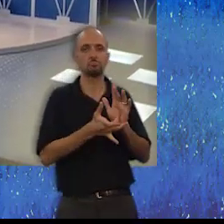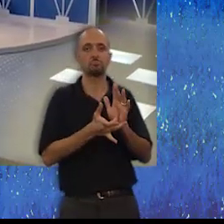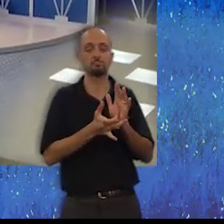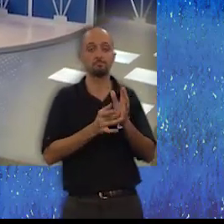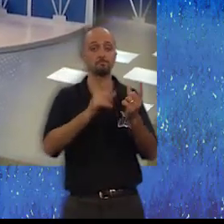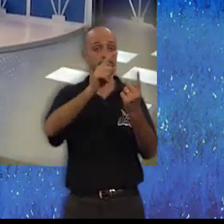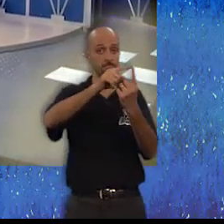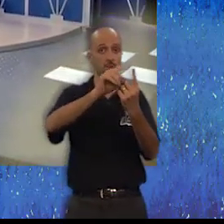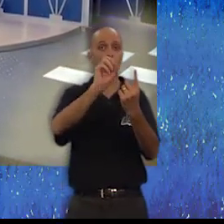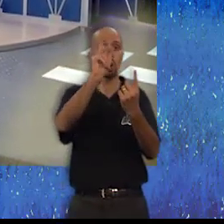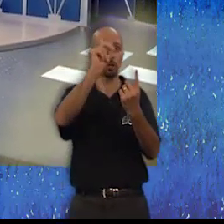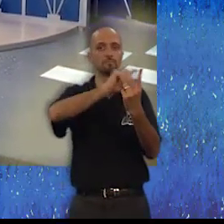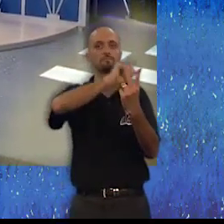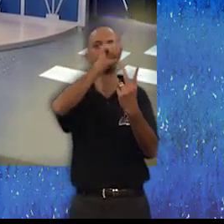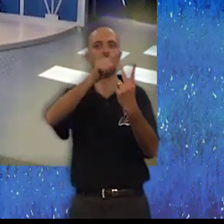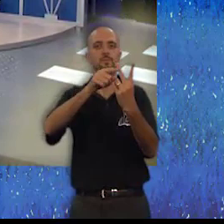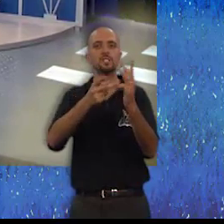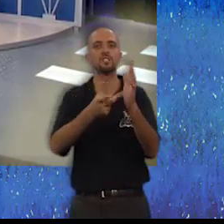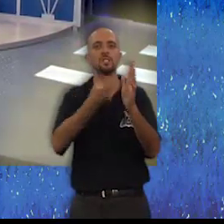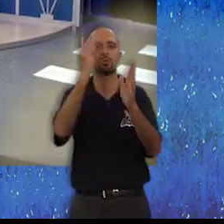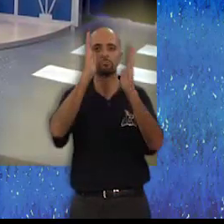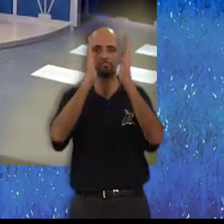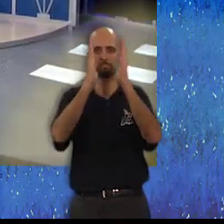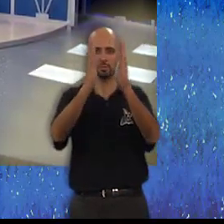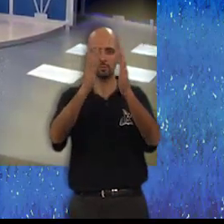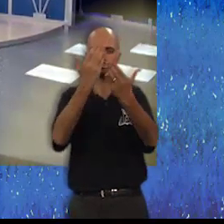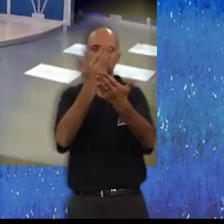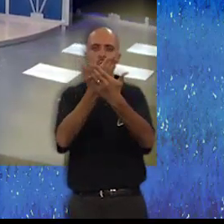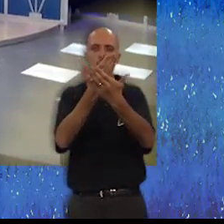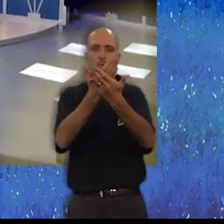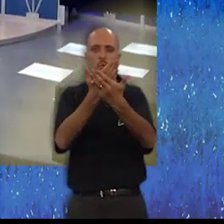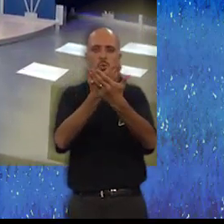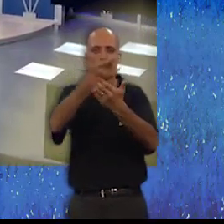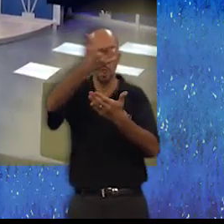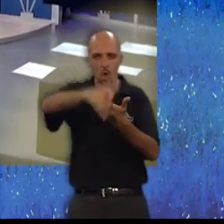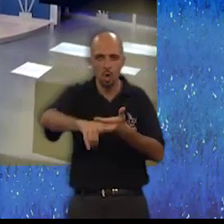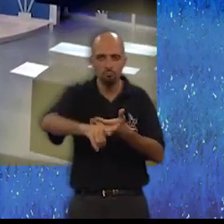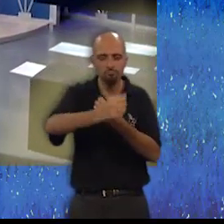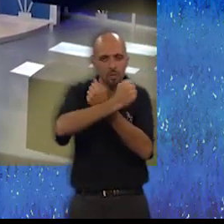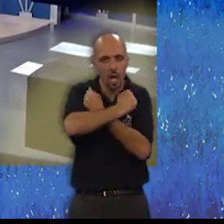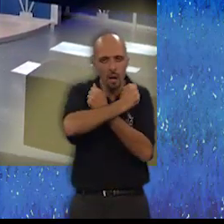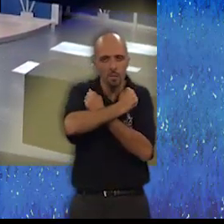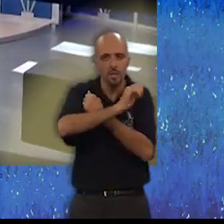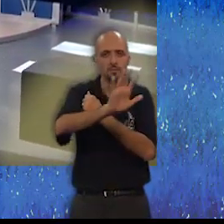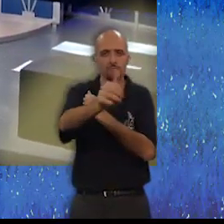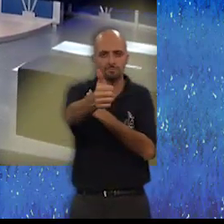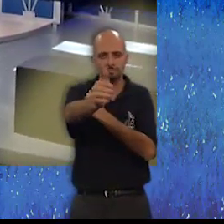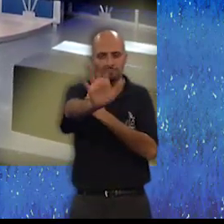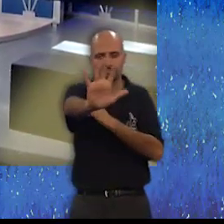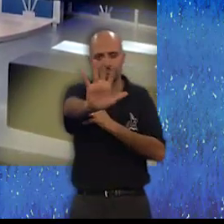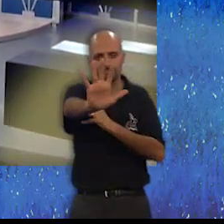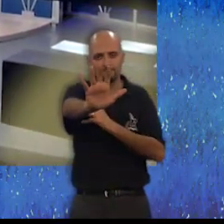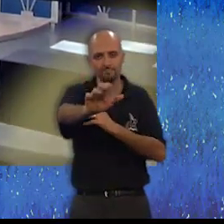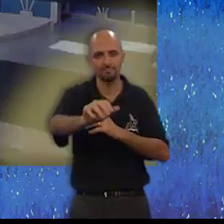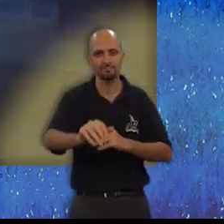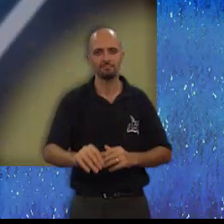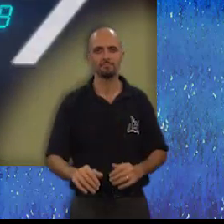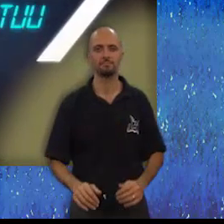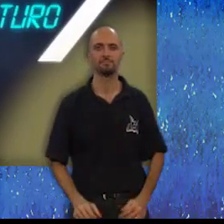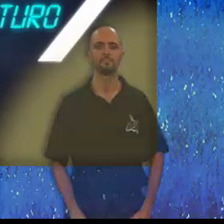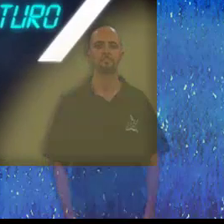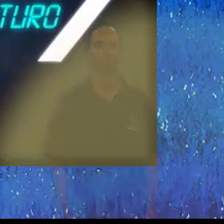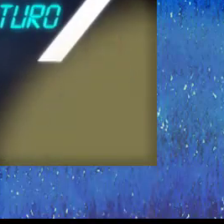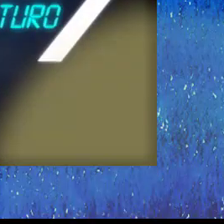no terceiro bloco de um terceiro, depois vamos juntar os 3 para ver o que acontece. Um abraço, volto já.